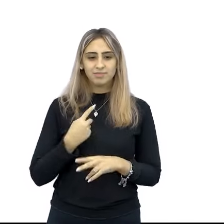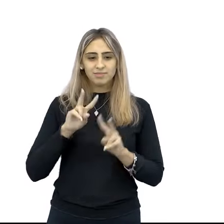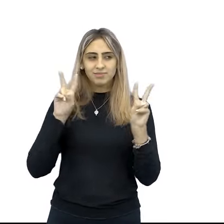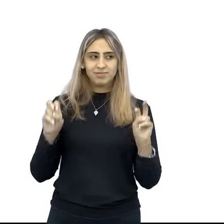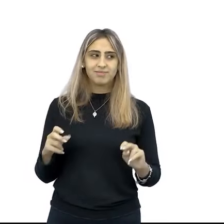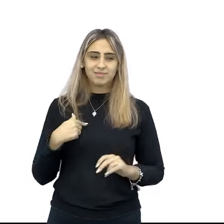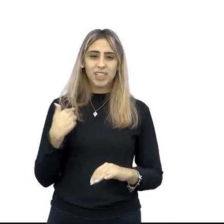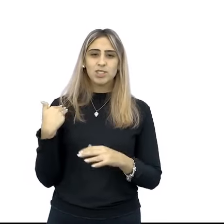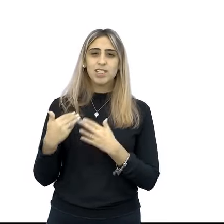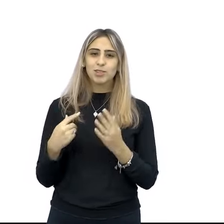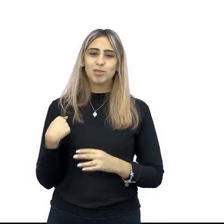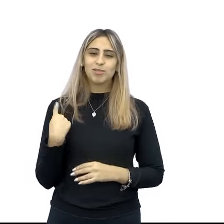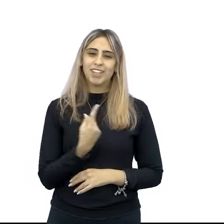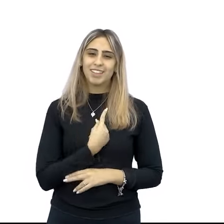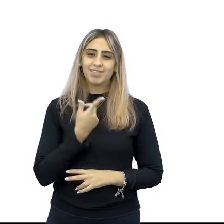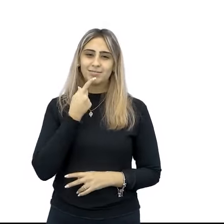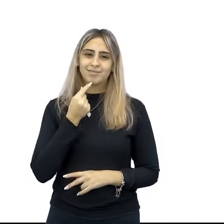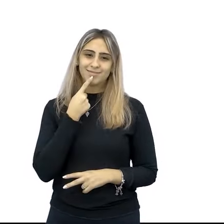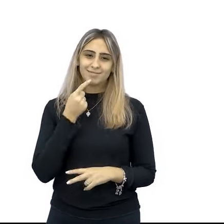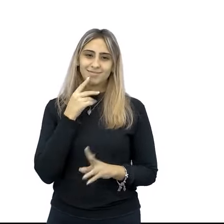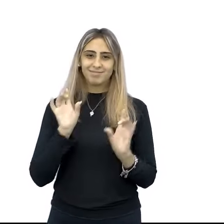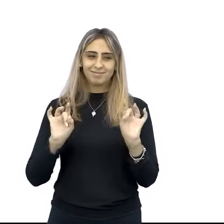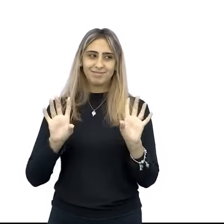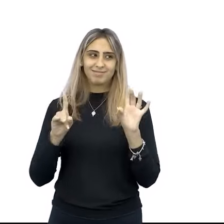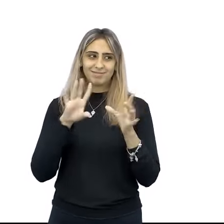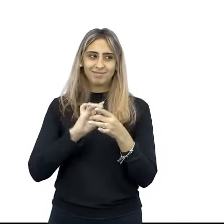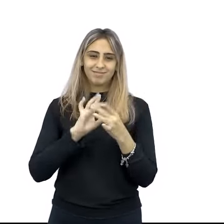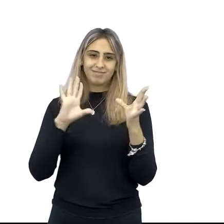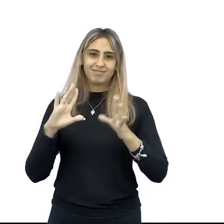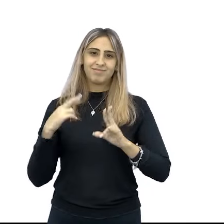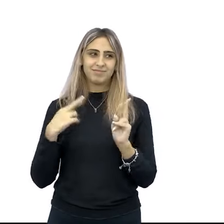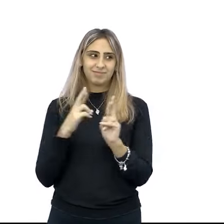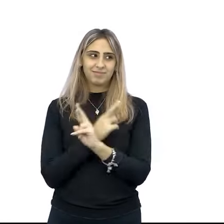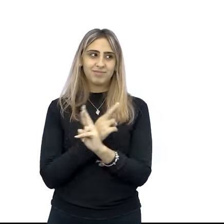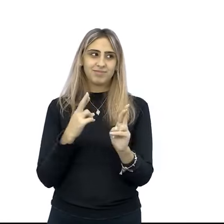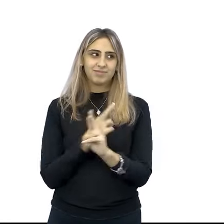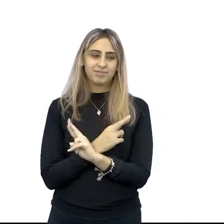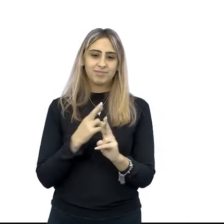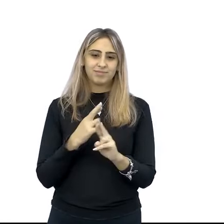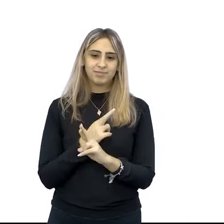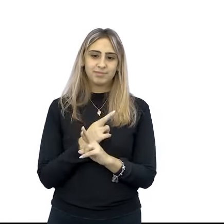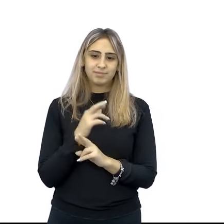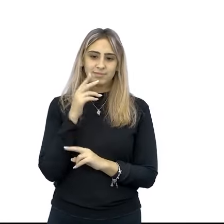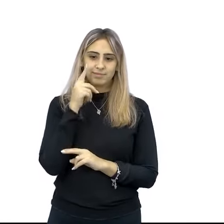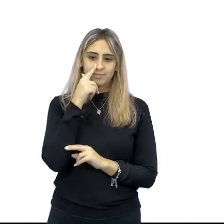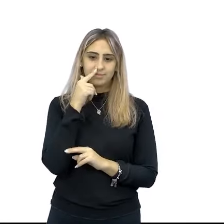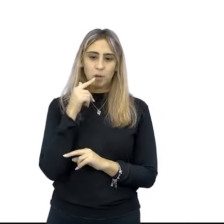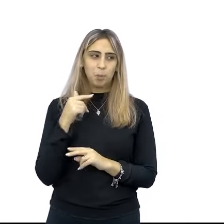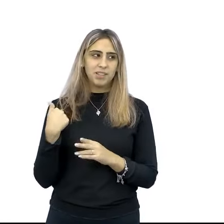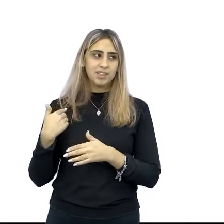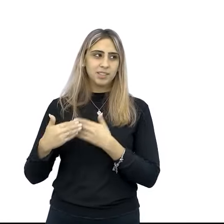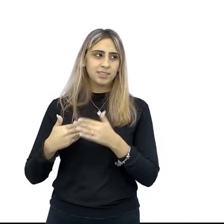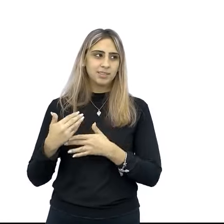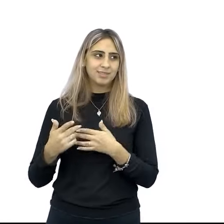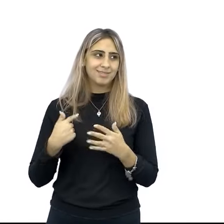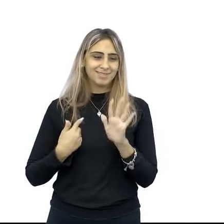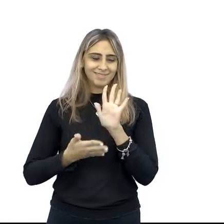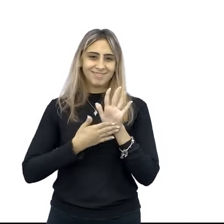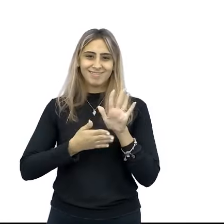Chapeuzinho Vermelho. E é esse conhecimento que permite relacionar, né, que a vovó foi para o hospital, que